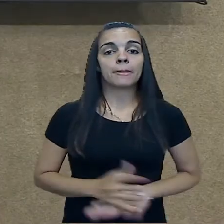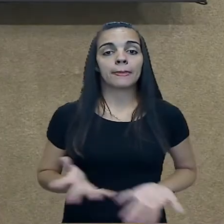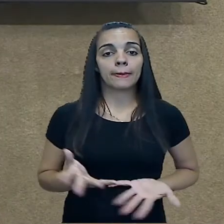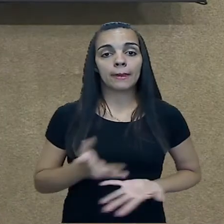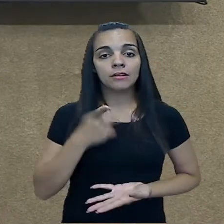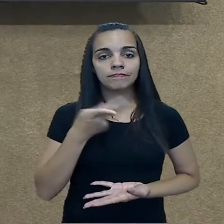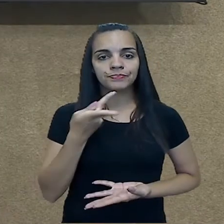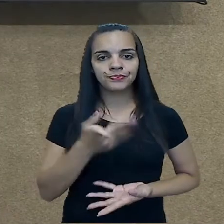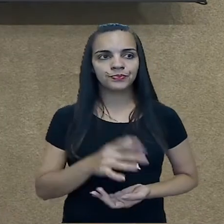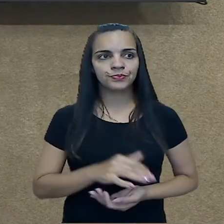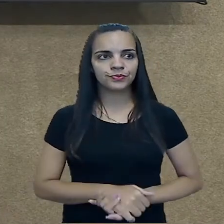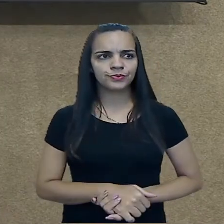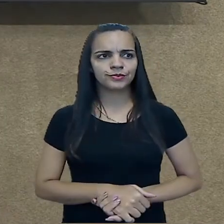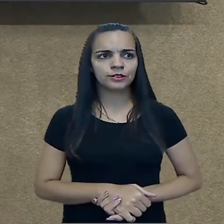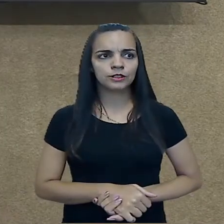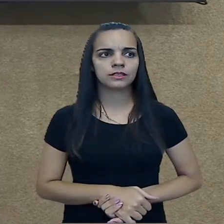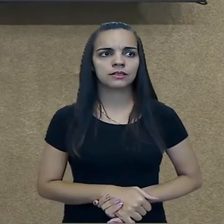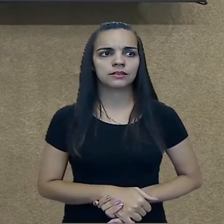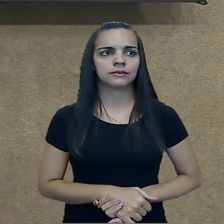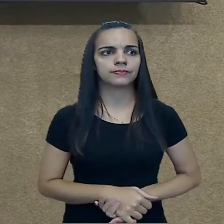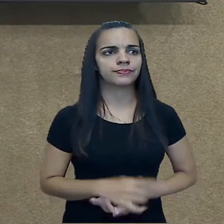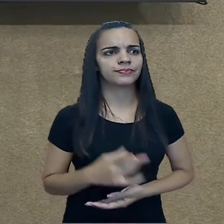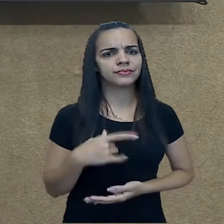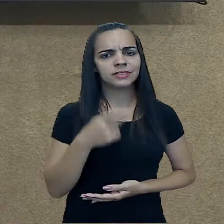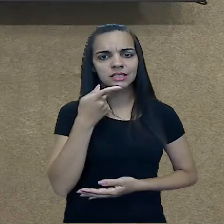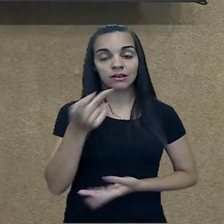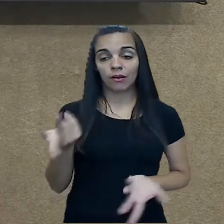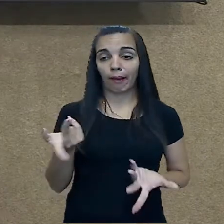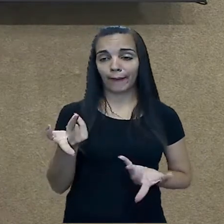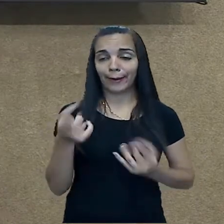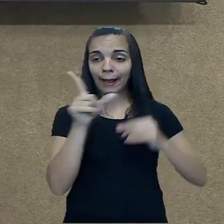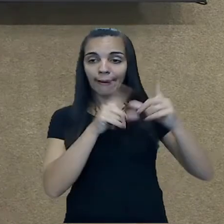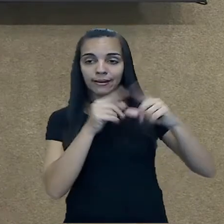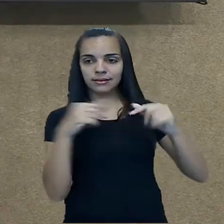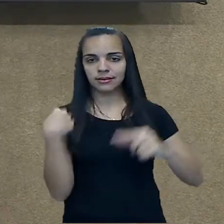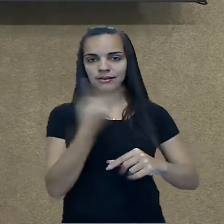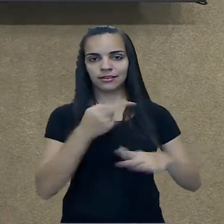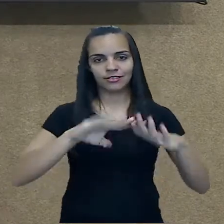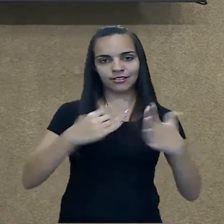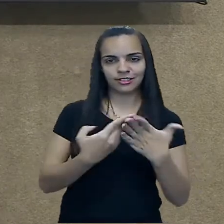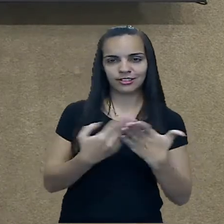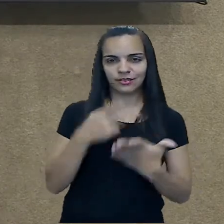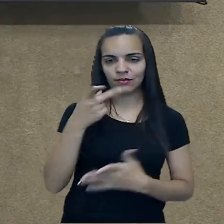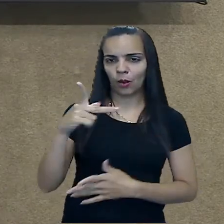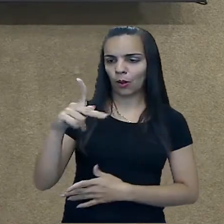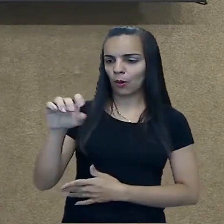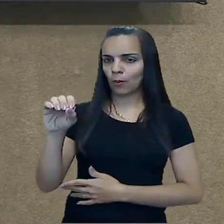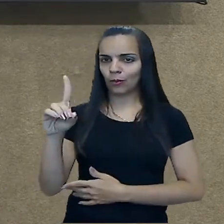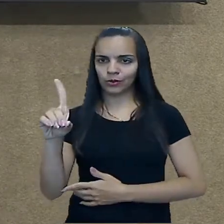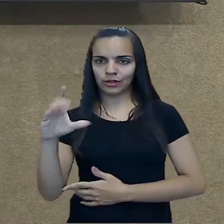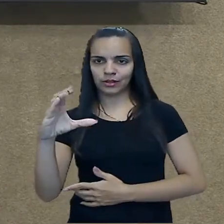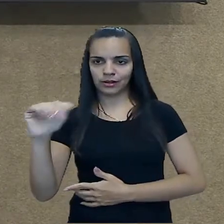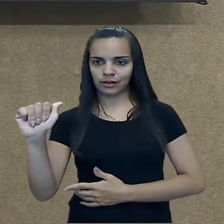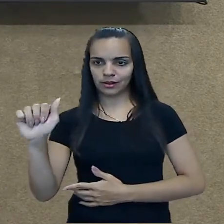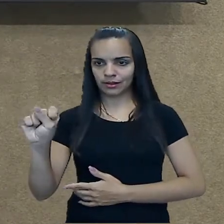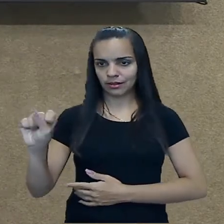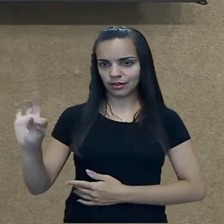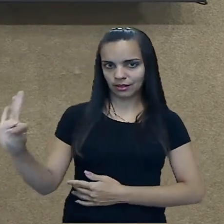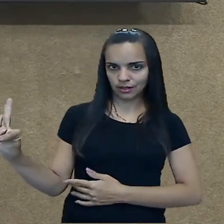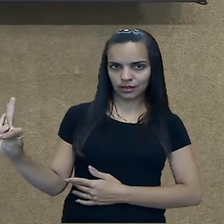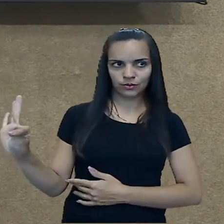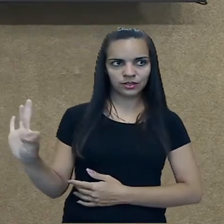Agora, interessantíssimo, a estrela da nossa aula hoje, podcast. Olha que termo, né,